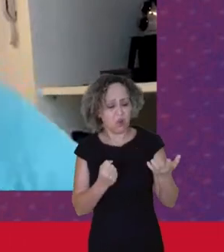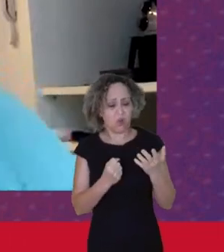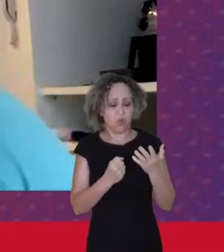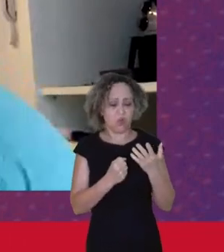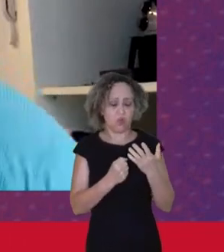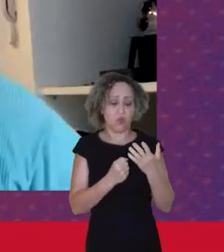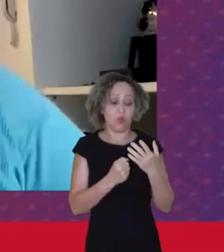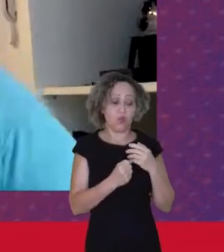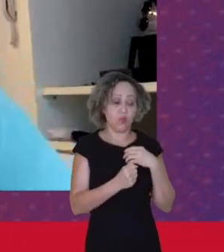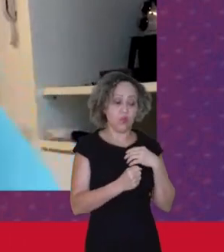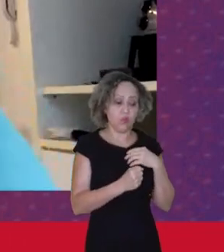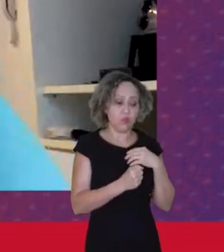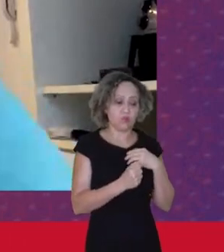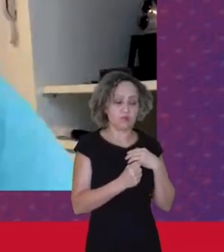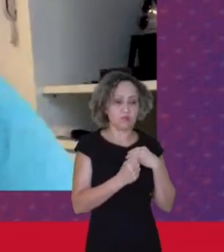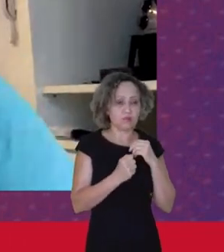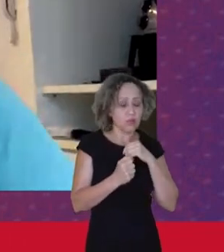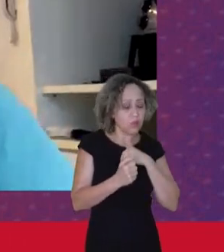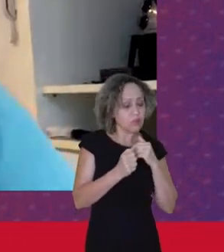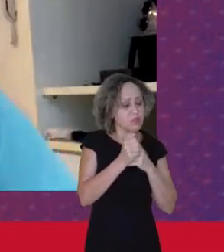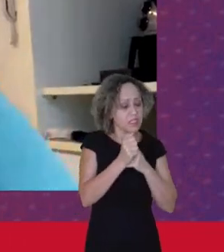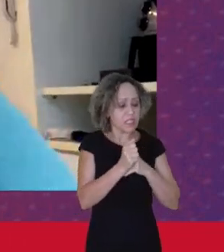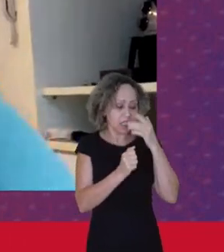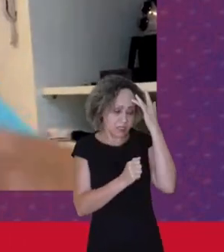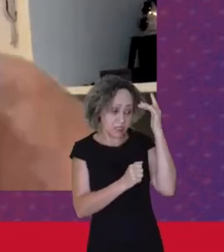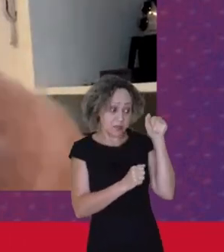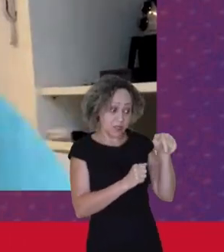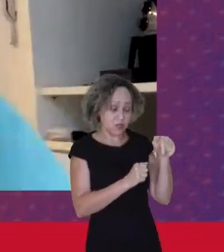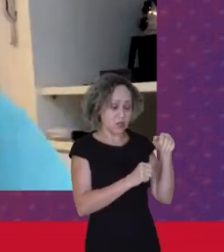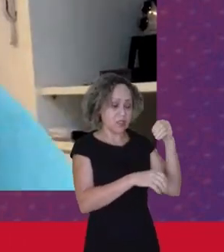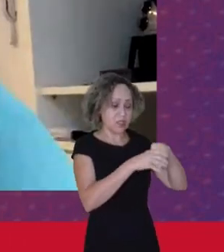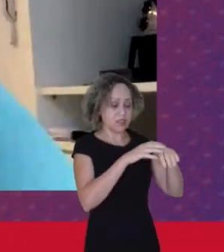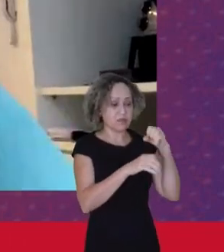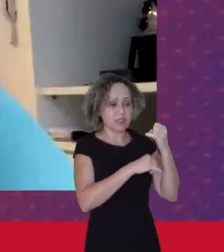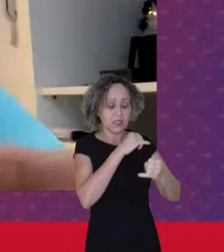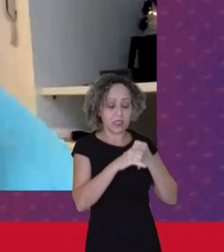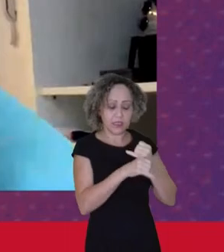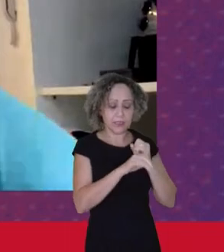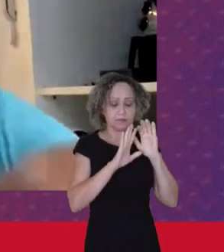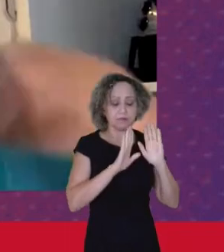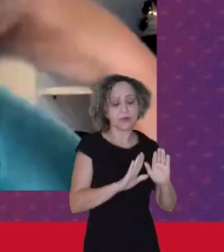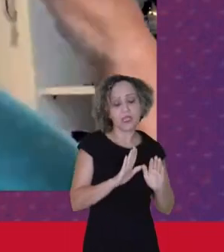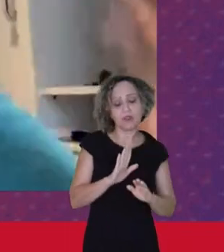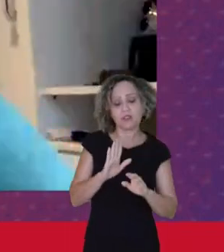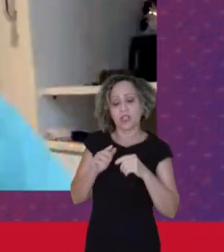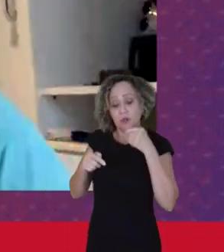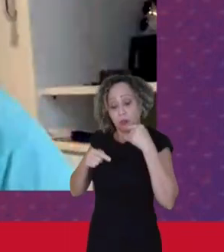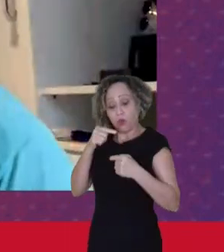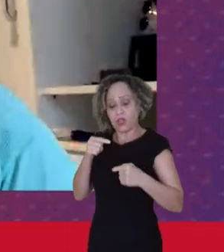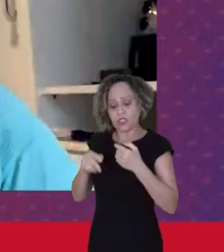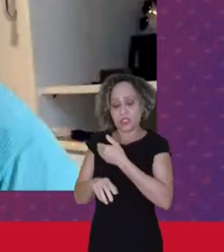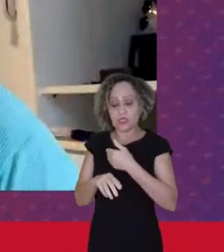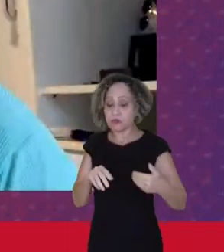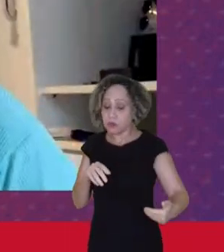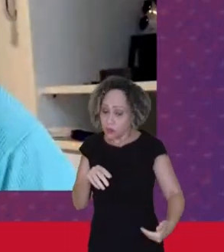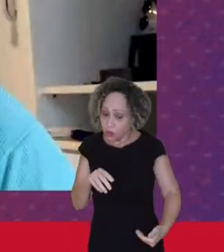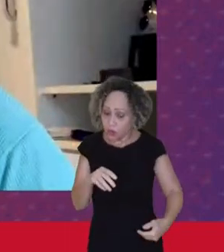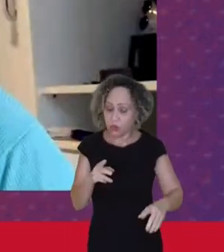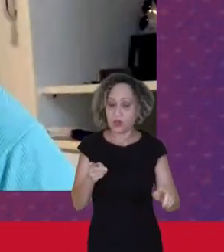aprimorar. Então, é por isso que a questão tanto das políticas públicas quanto